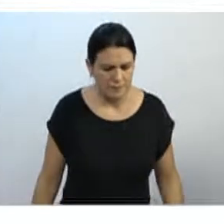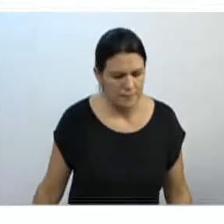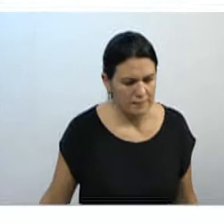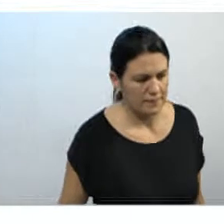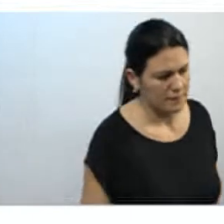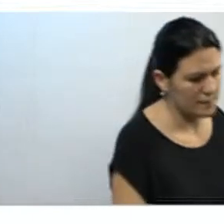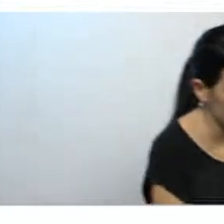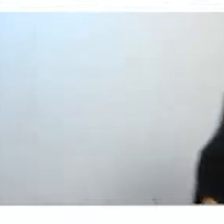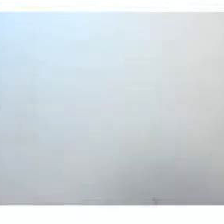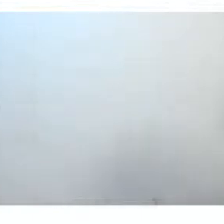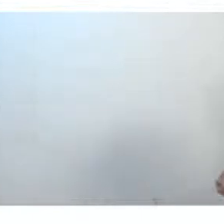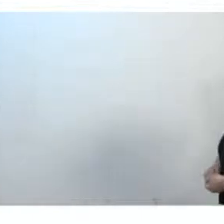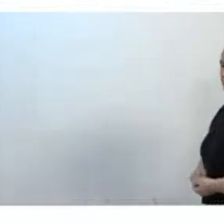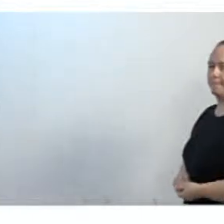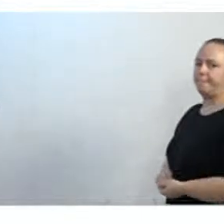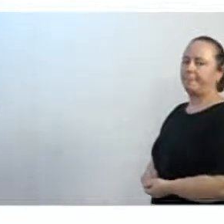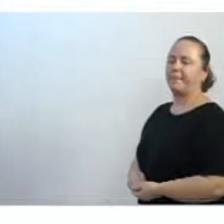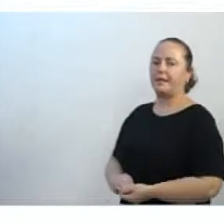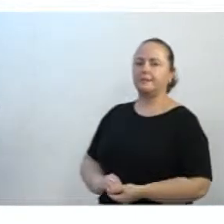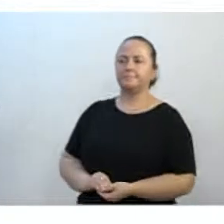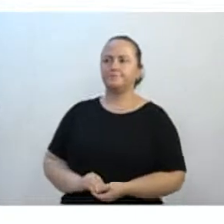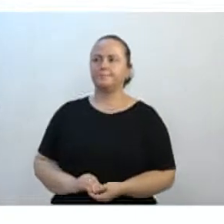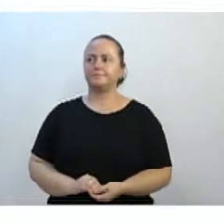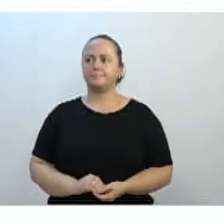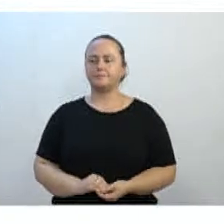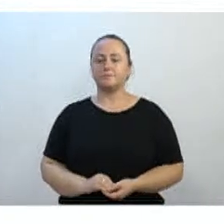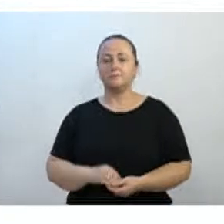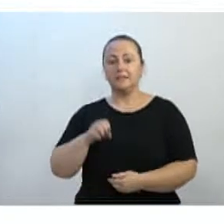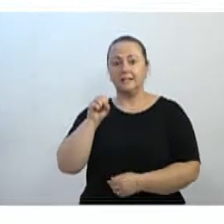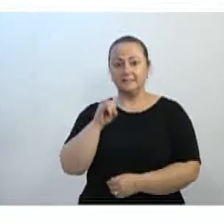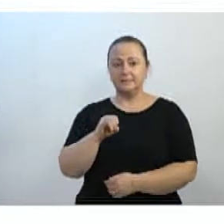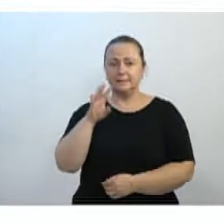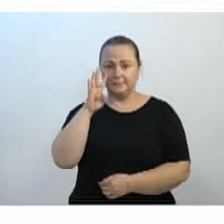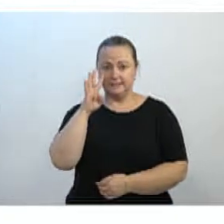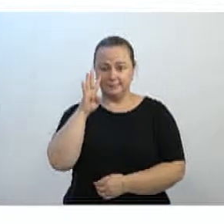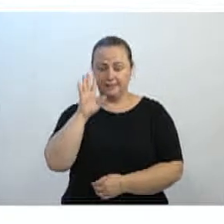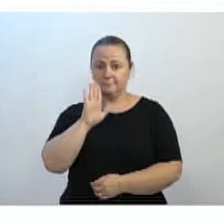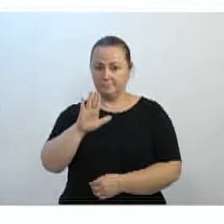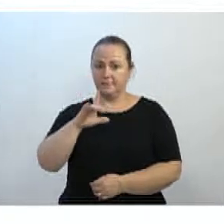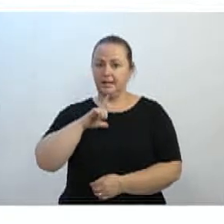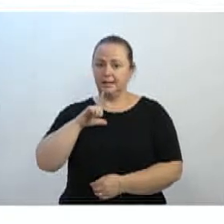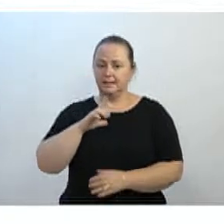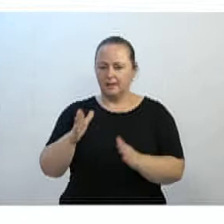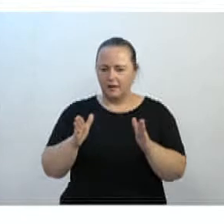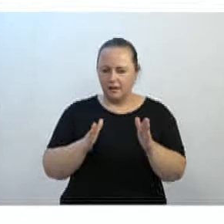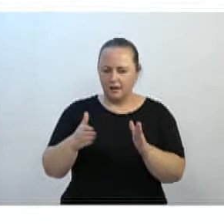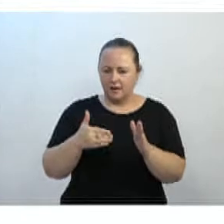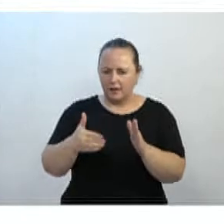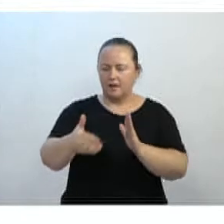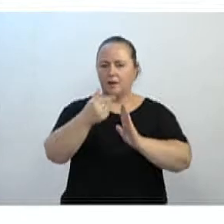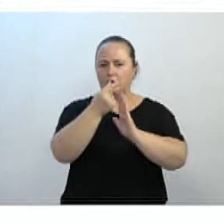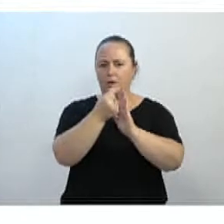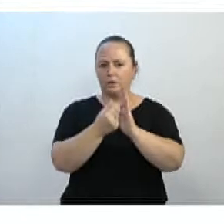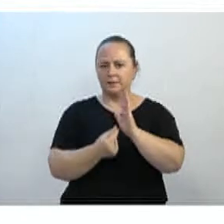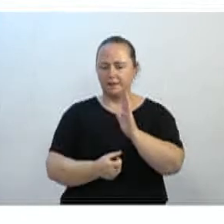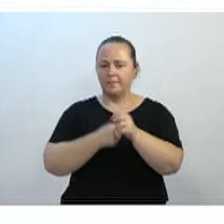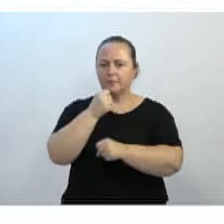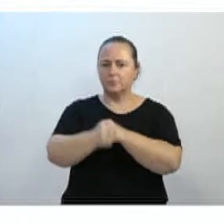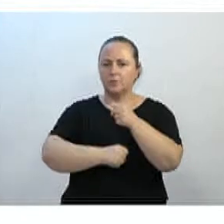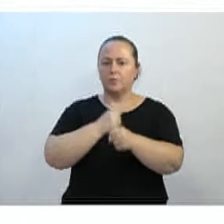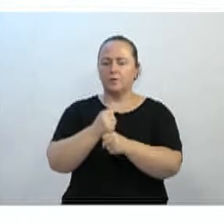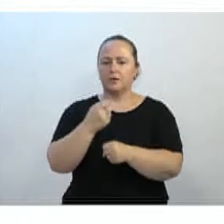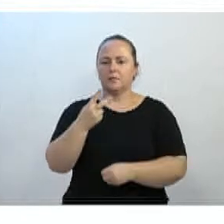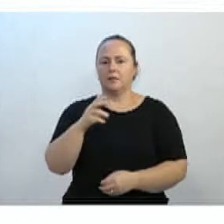4 milhões e pouco. Se a gente considerar que ainda existe mais o orçamento de 2023 para ser empenhado e